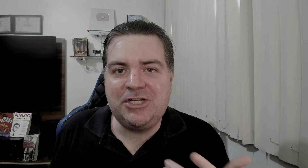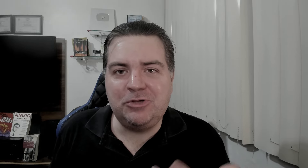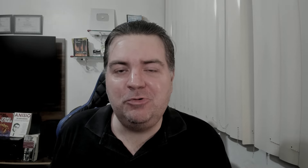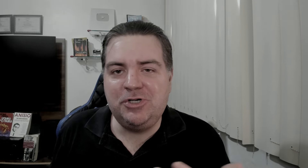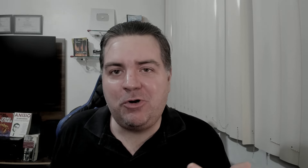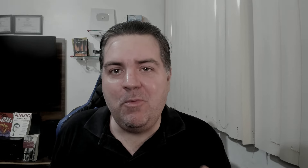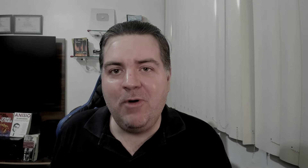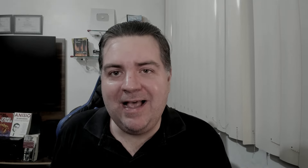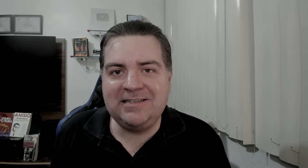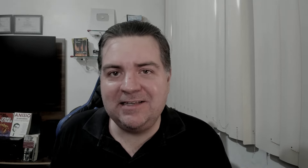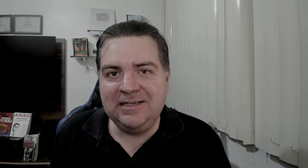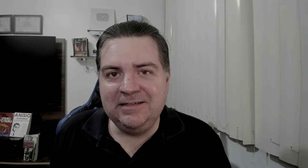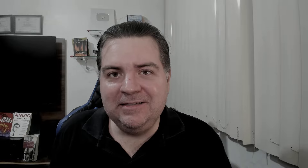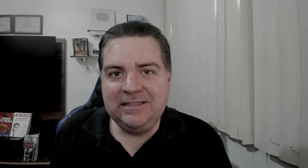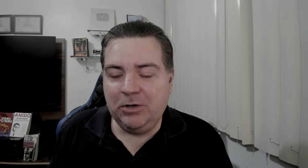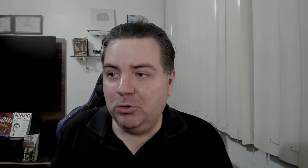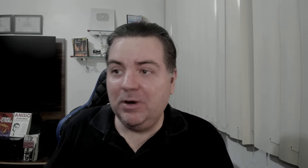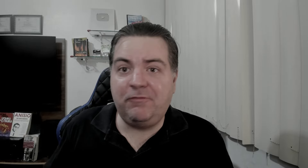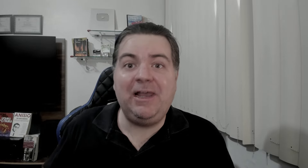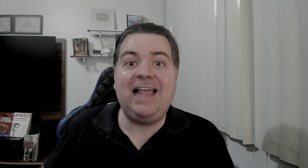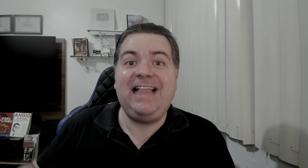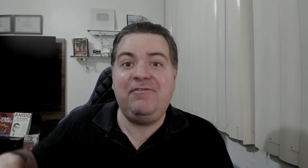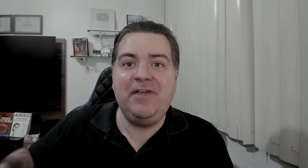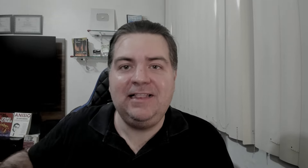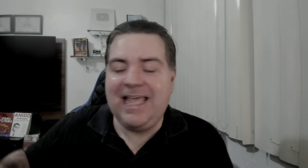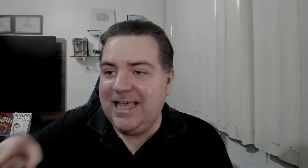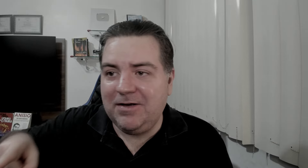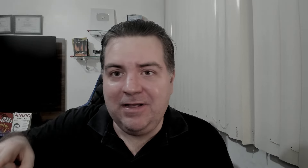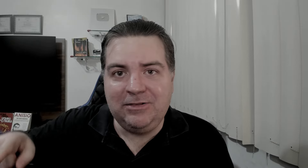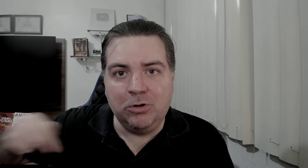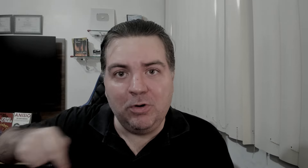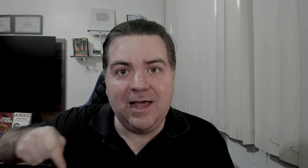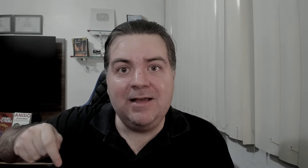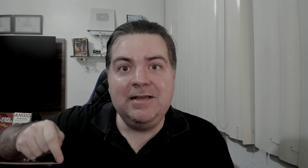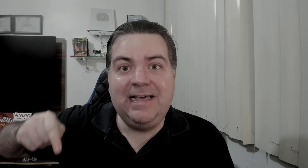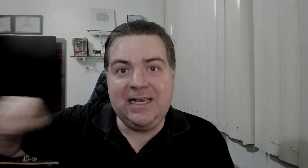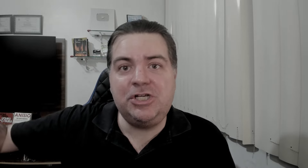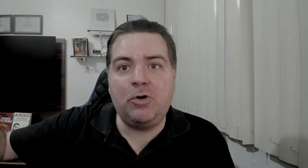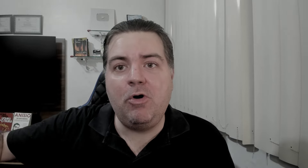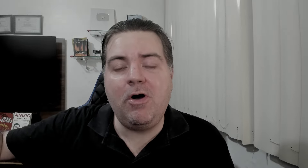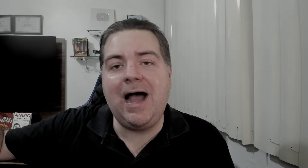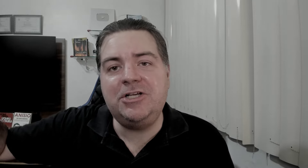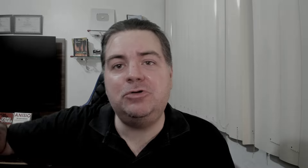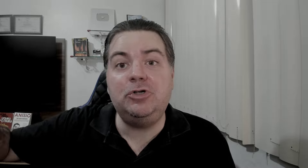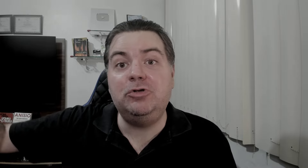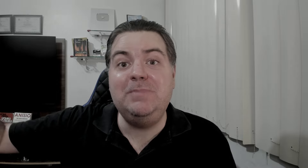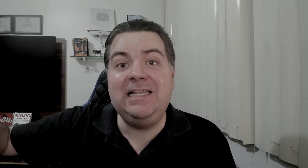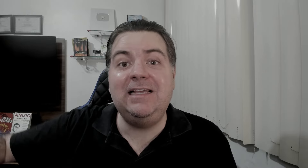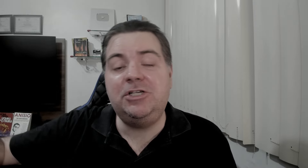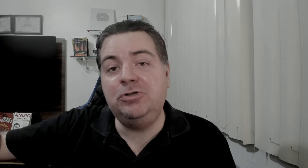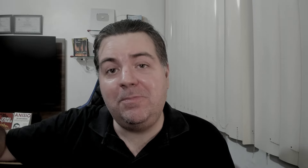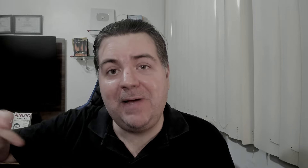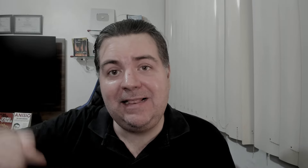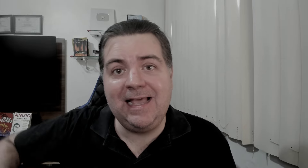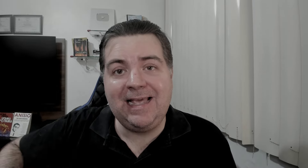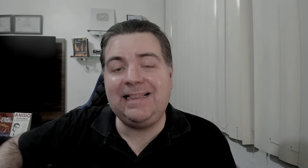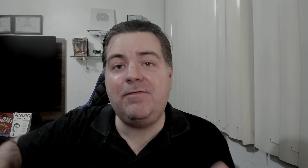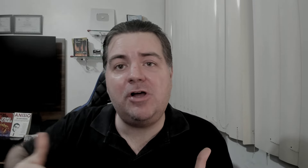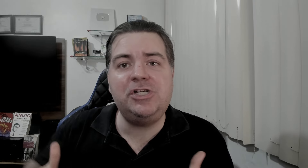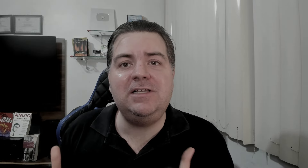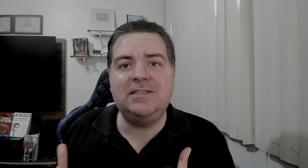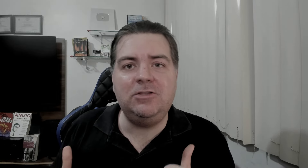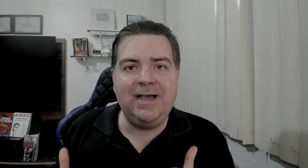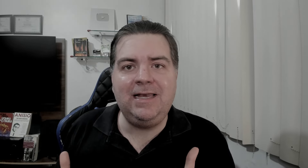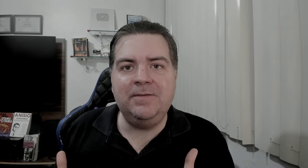de uma atitude como essa, né? Que o Lula foi lá defender e Lula criticou a atitude dos militantes do PT que